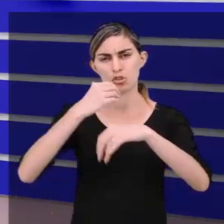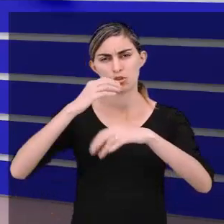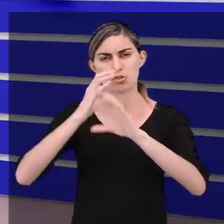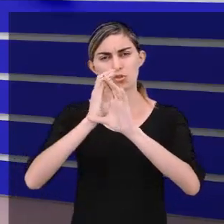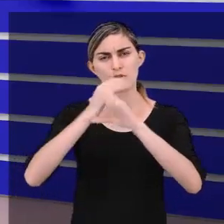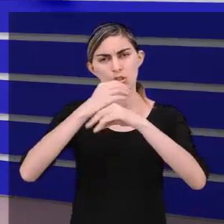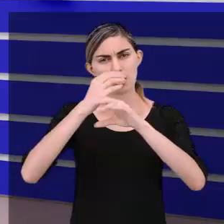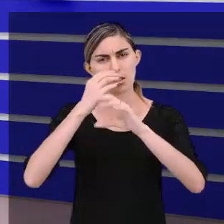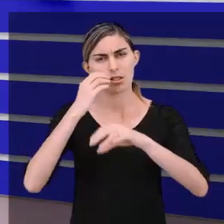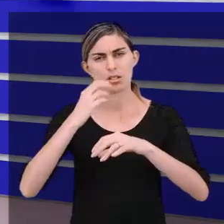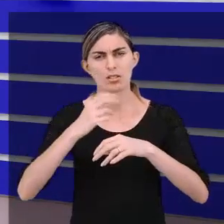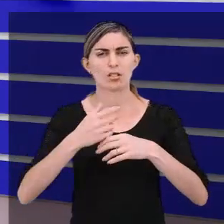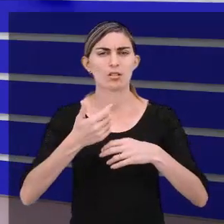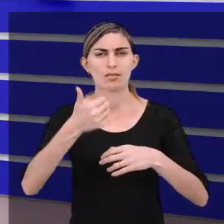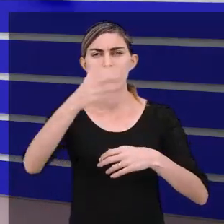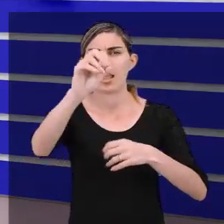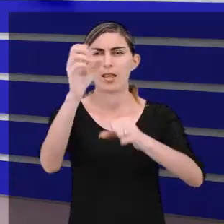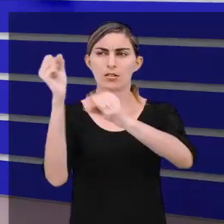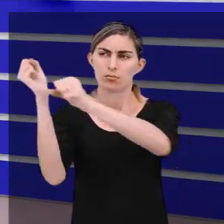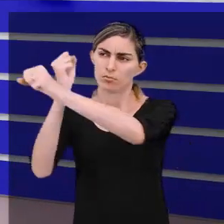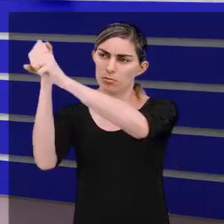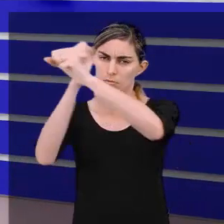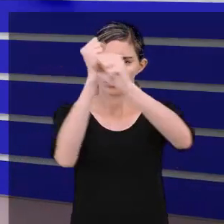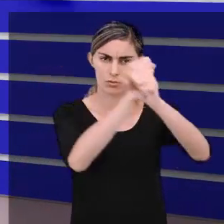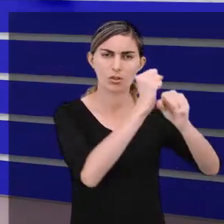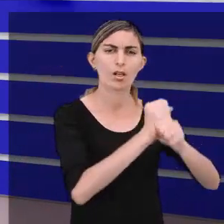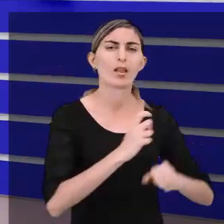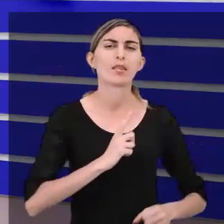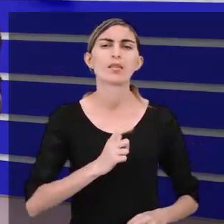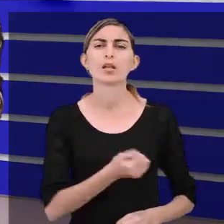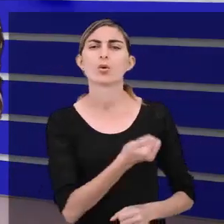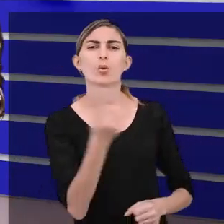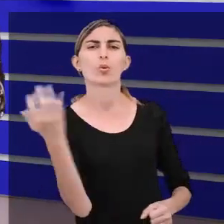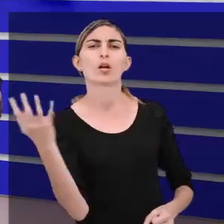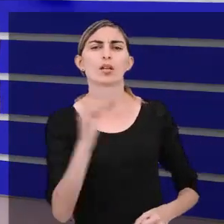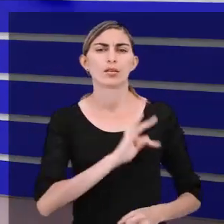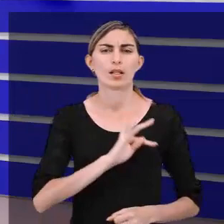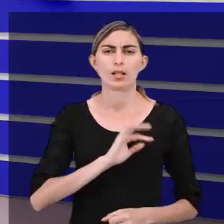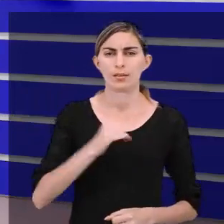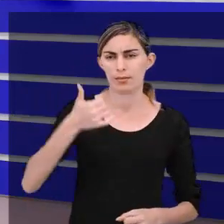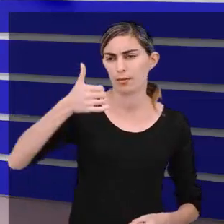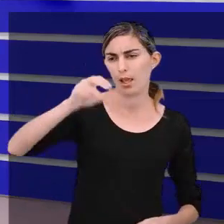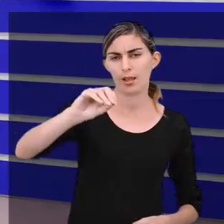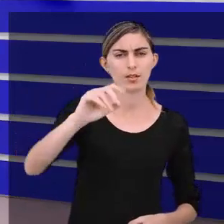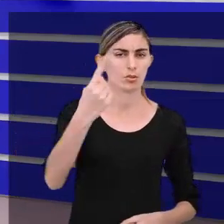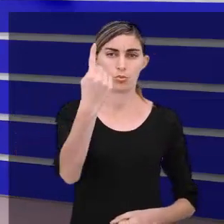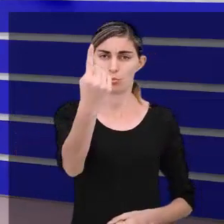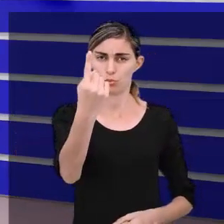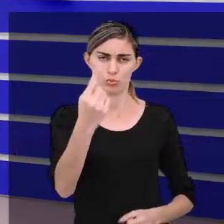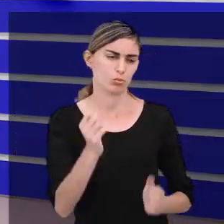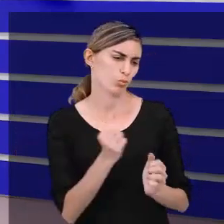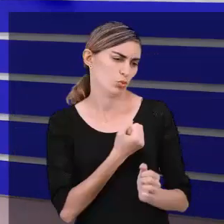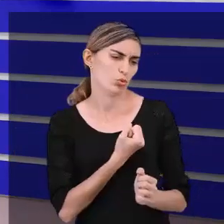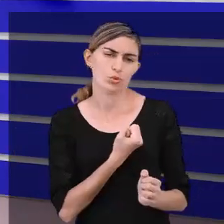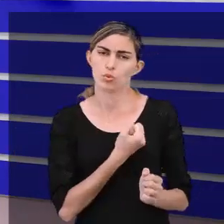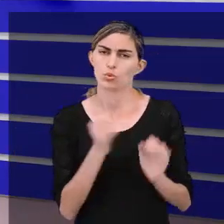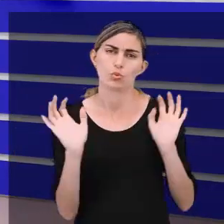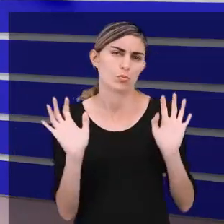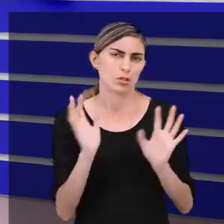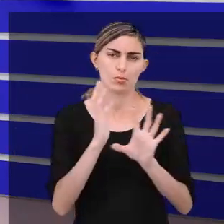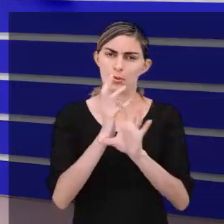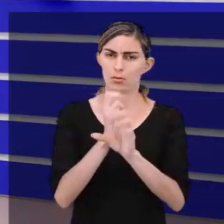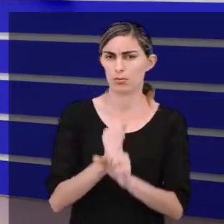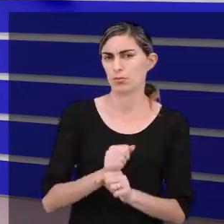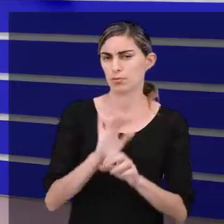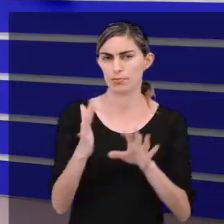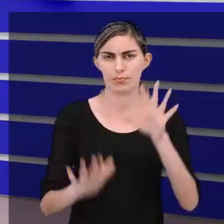tem 10 obras, ela tem quantos técnicos? 10 técnicos? Não, ela vai ter um número, que é um número